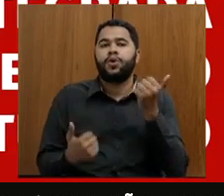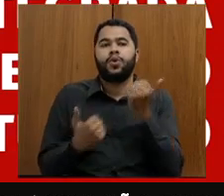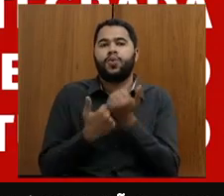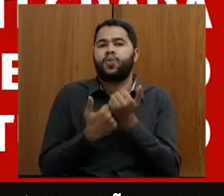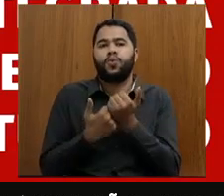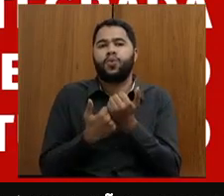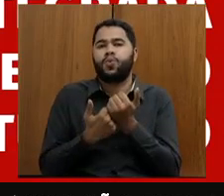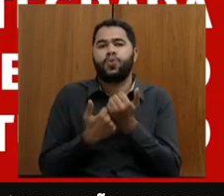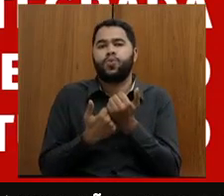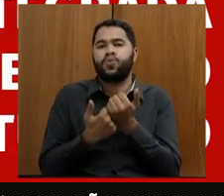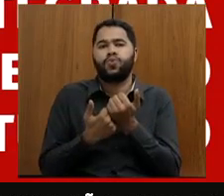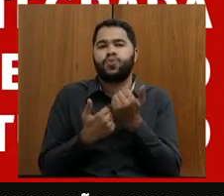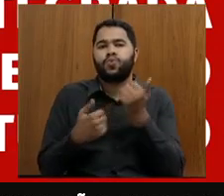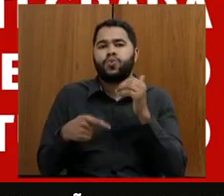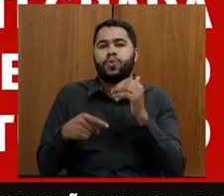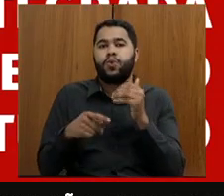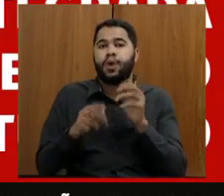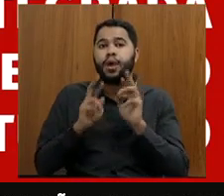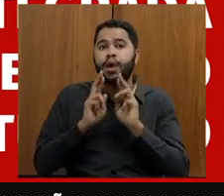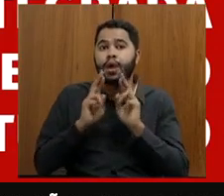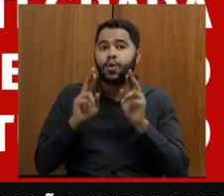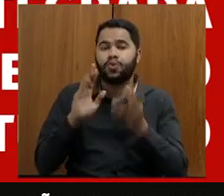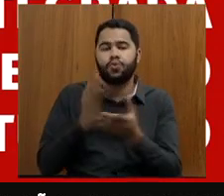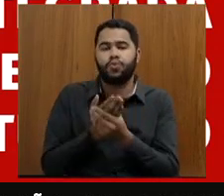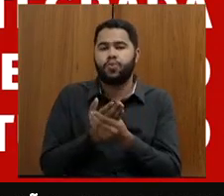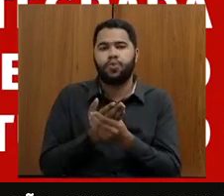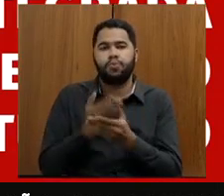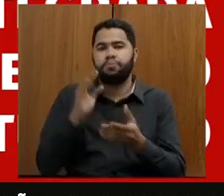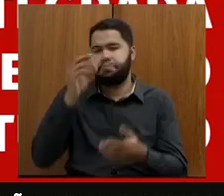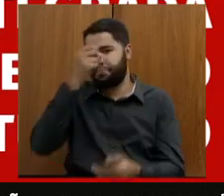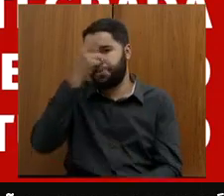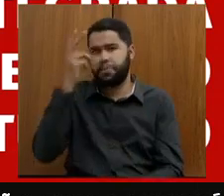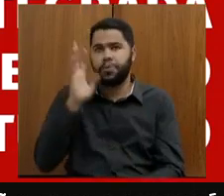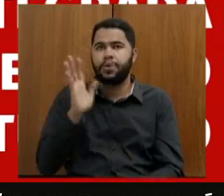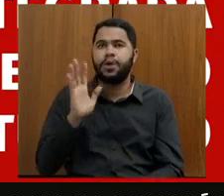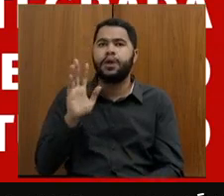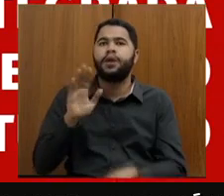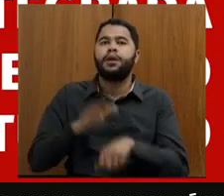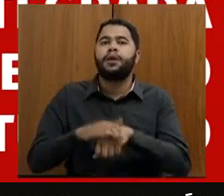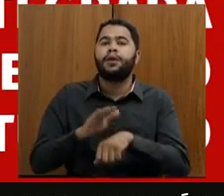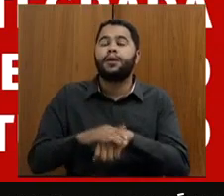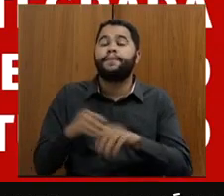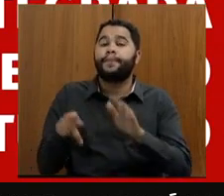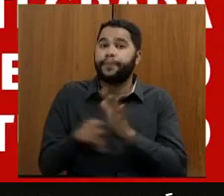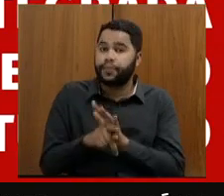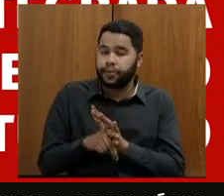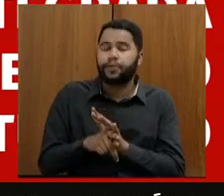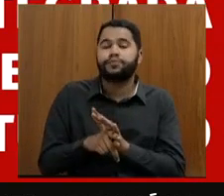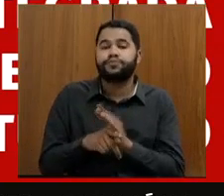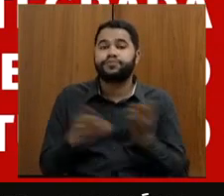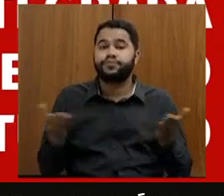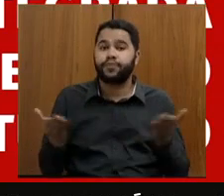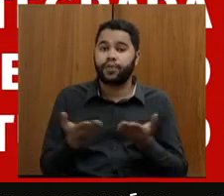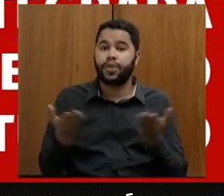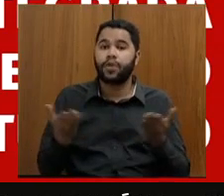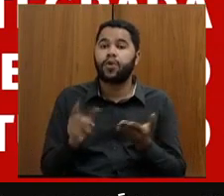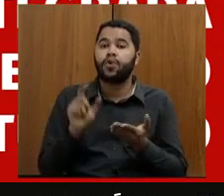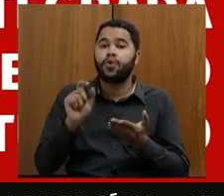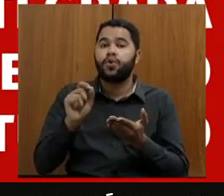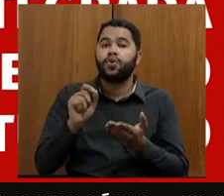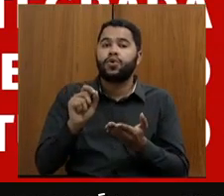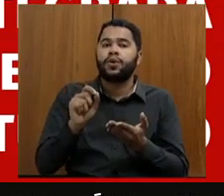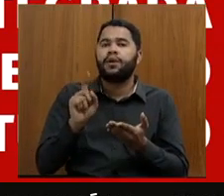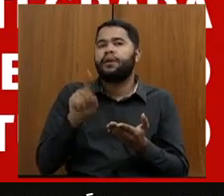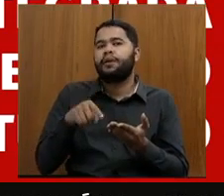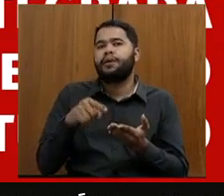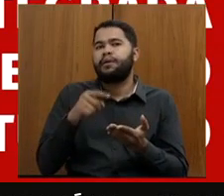recurso público nem da prefeitura né vamos ver que tá como eu falei apreendidos de traficantes e que agora volta para ser